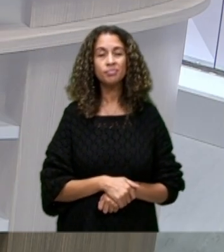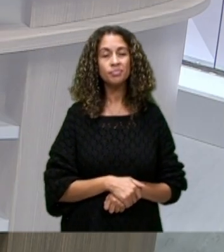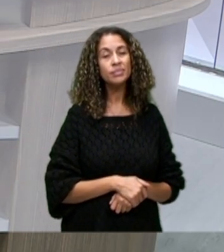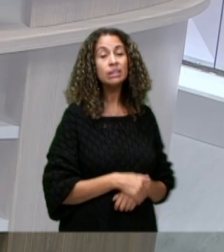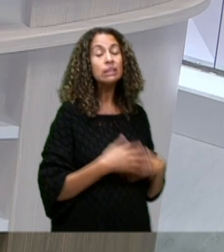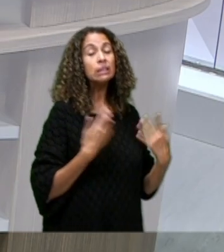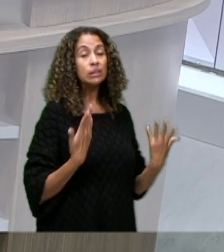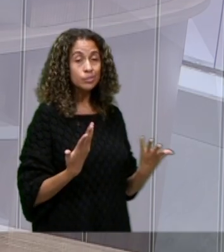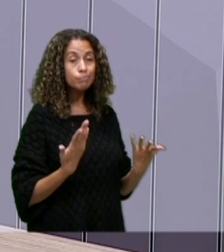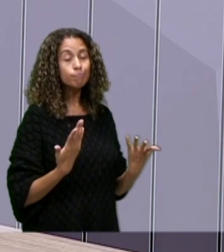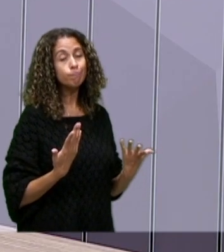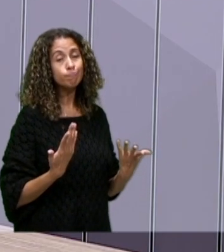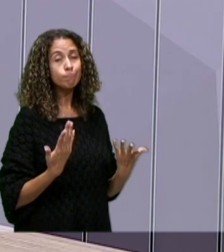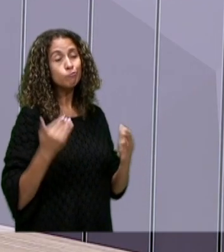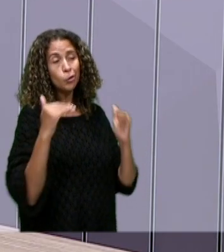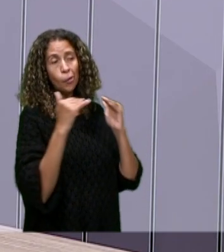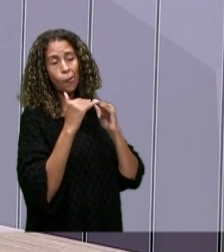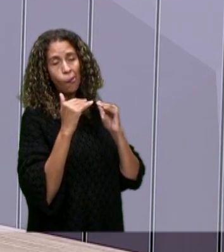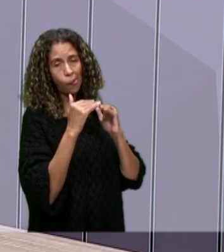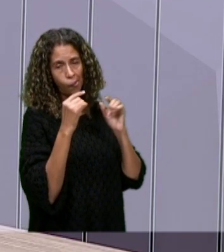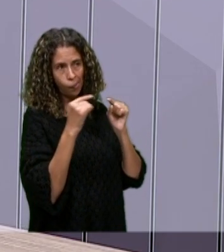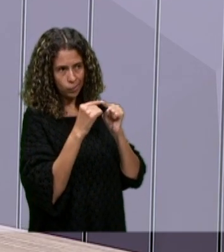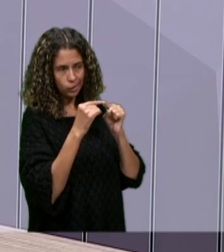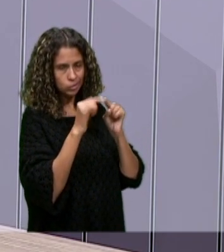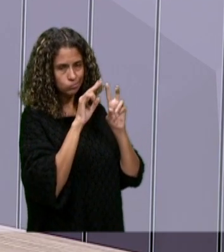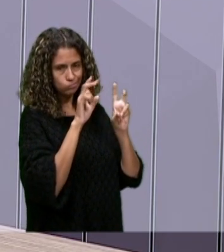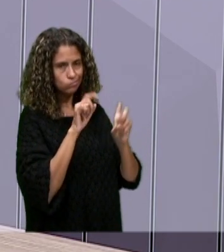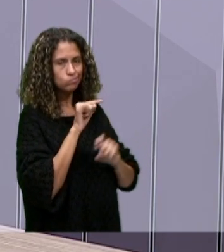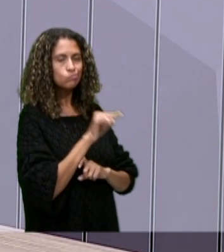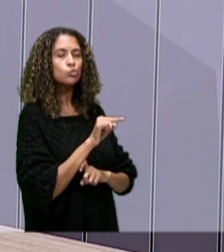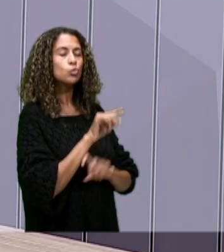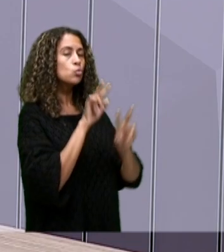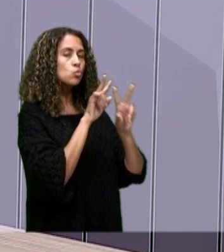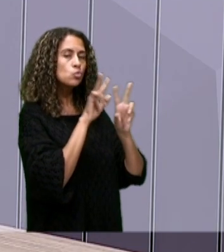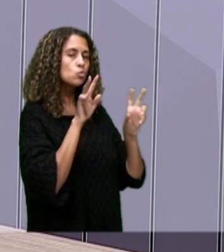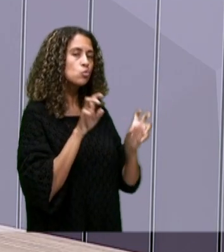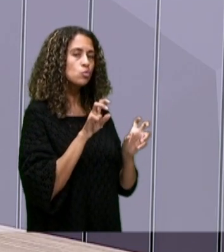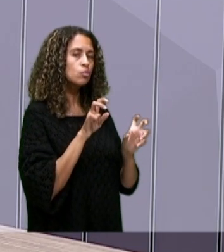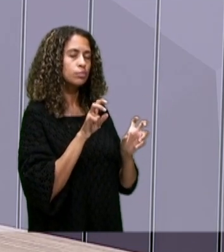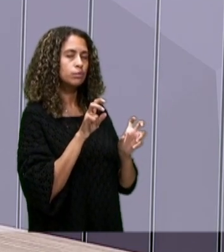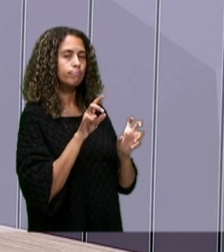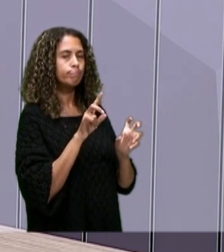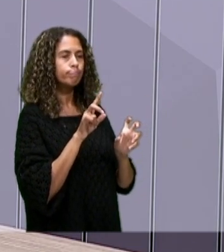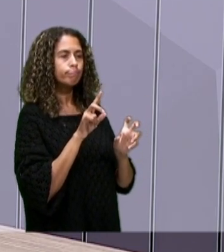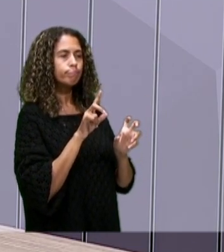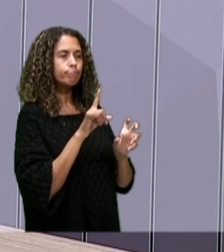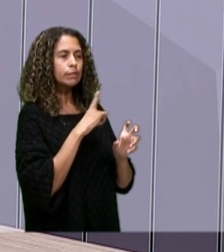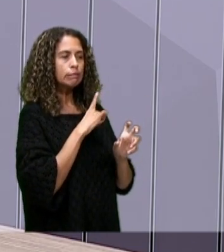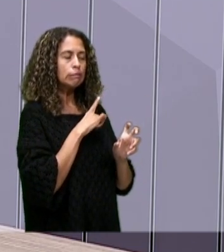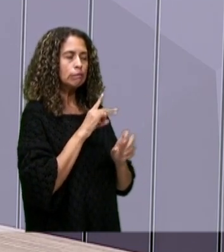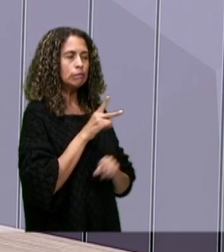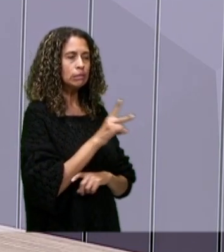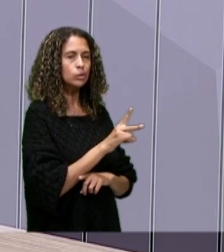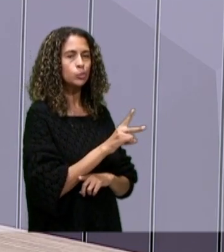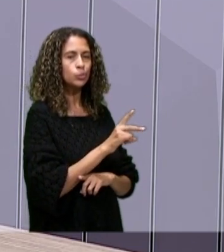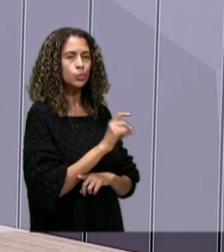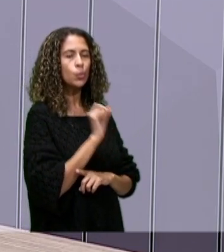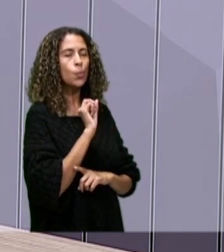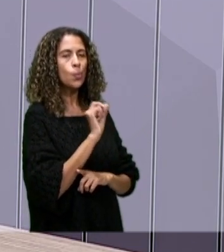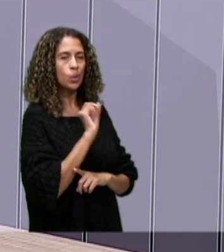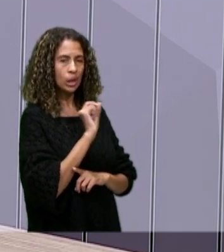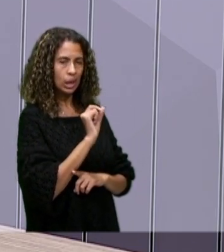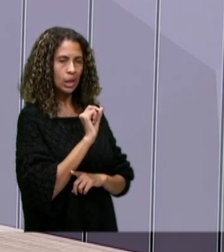E assim, nesse sentido também, com relação, sempre tem um quê de